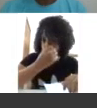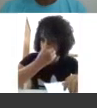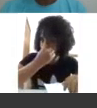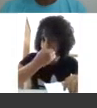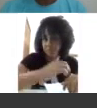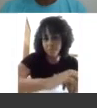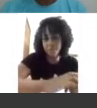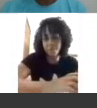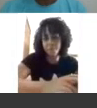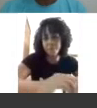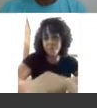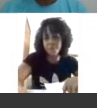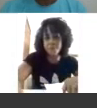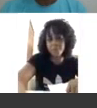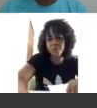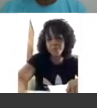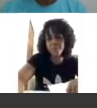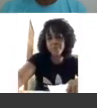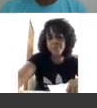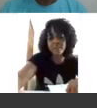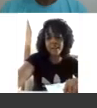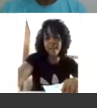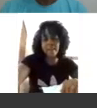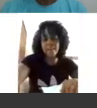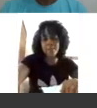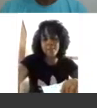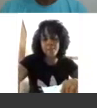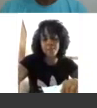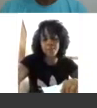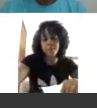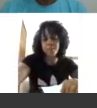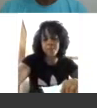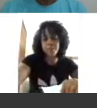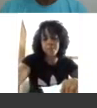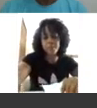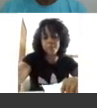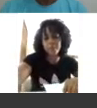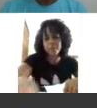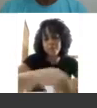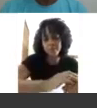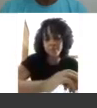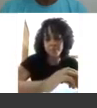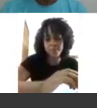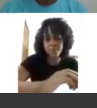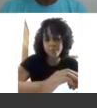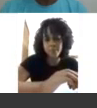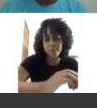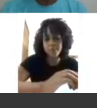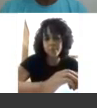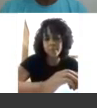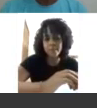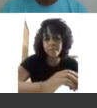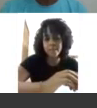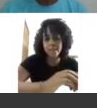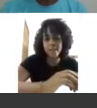que isso deu um grande resultado para o nosso projeto, porque foram alunos mais